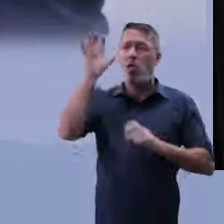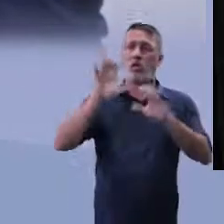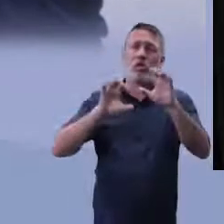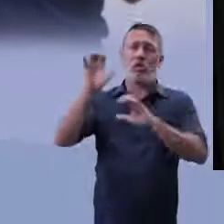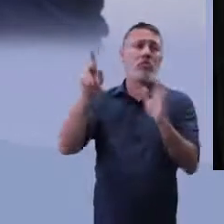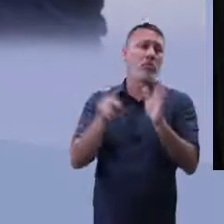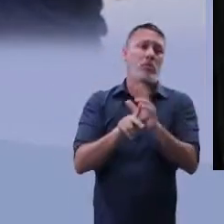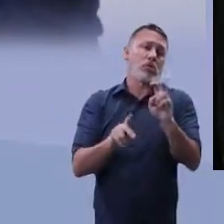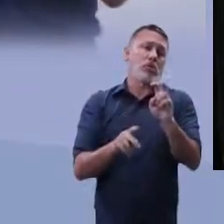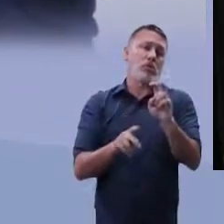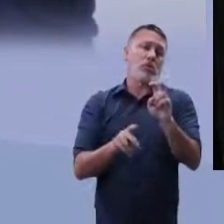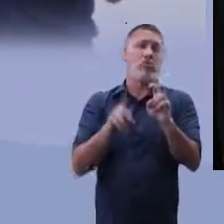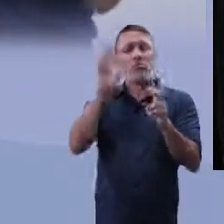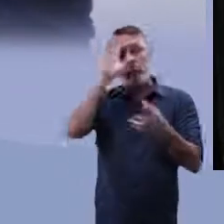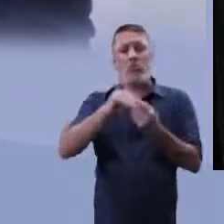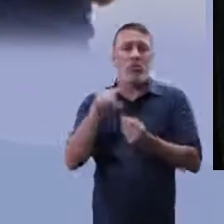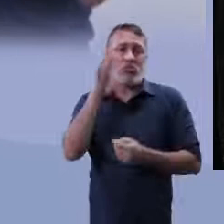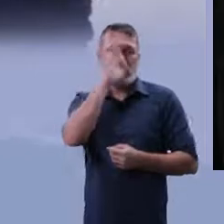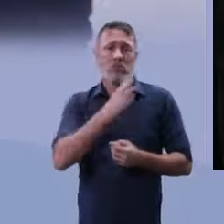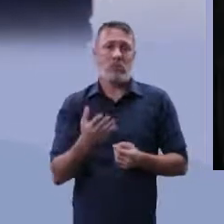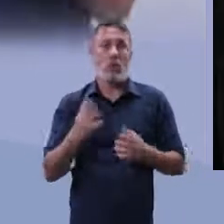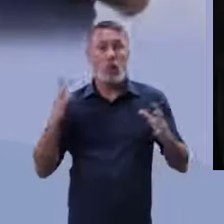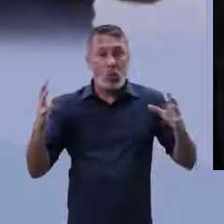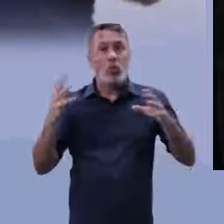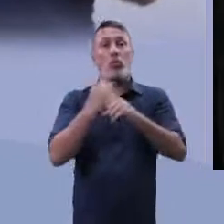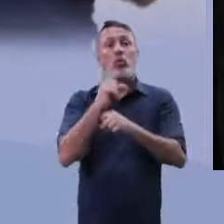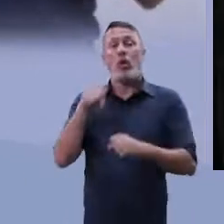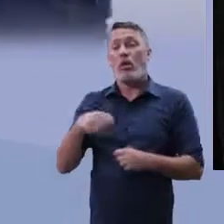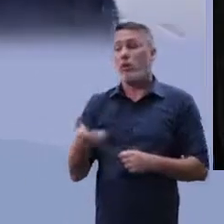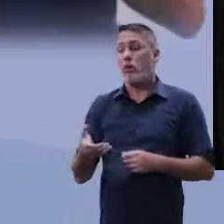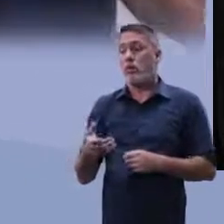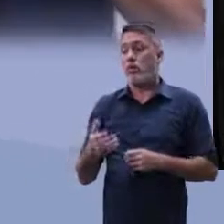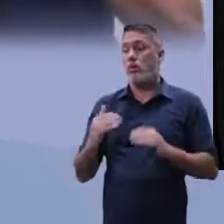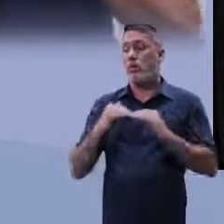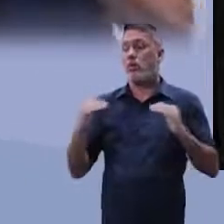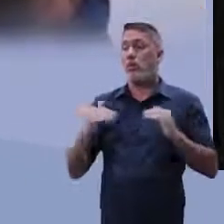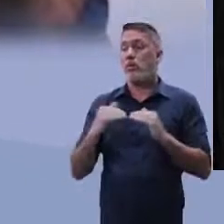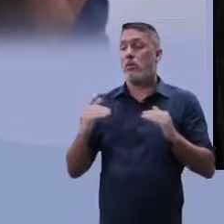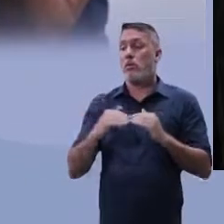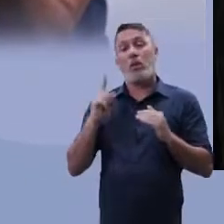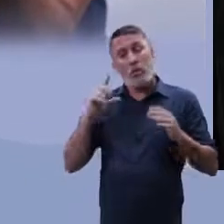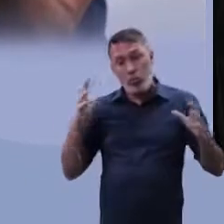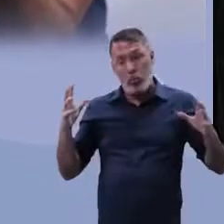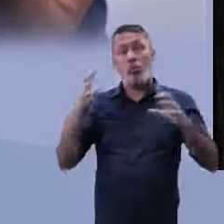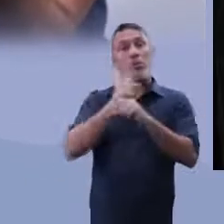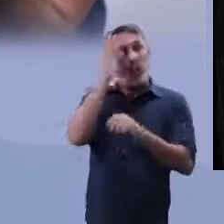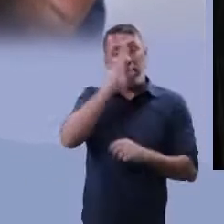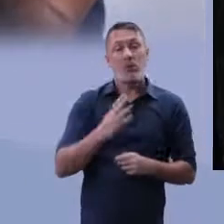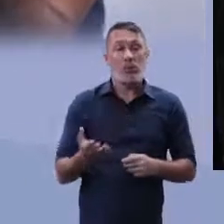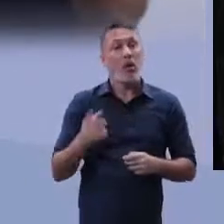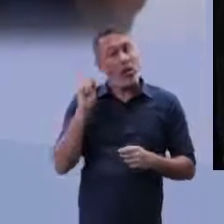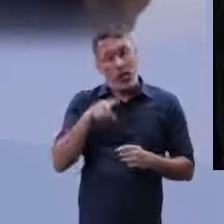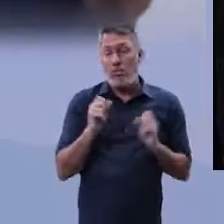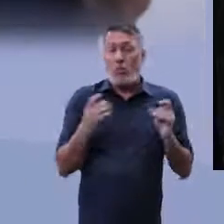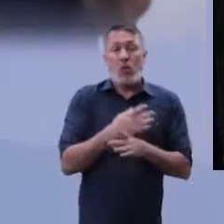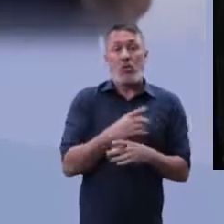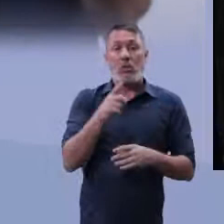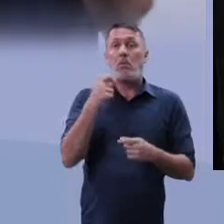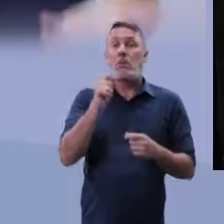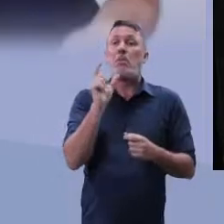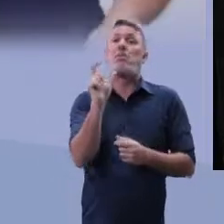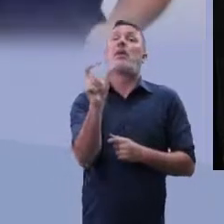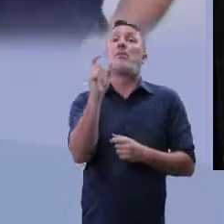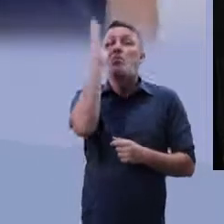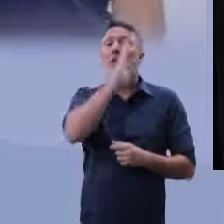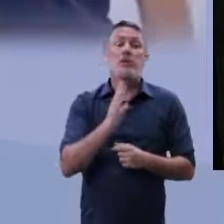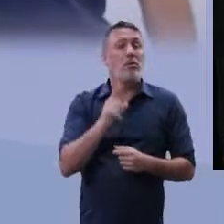se você tem Nordeste, Norte, Sudeste, Centro-Oeste e Sul, você tem as 5 regiões, o total é o que, meu hacker? O total é o